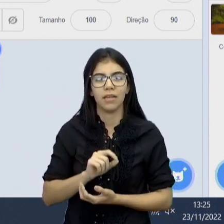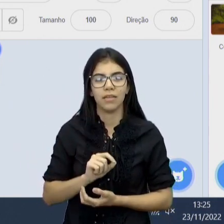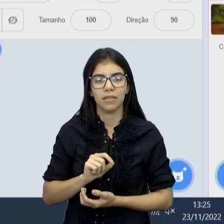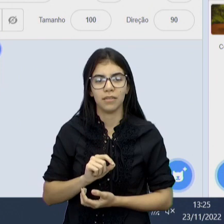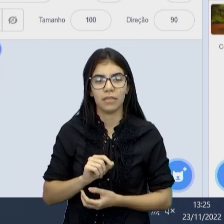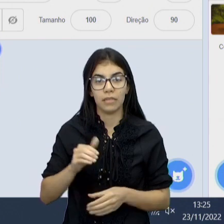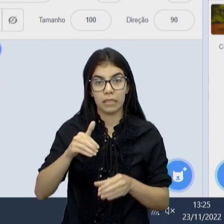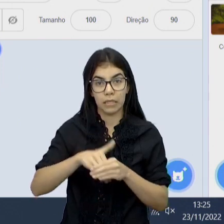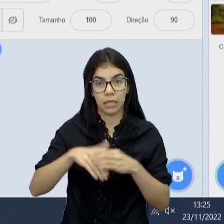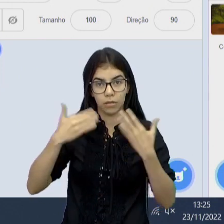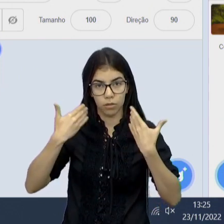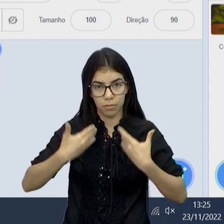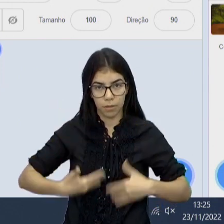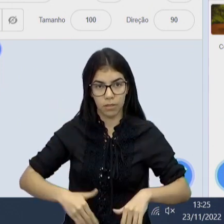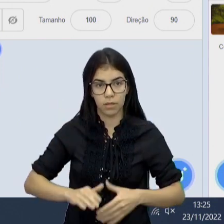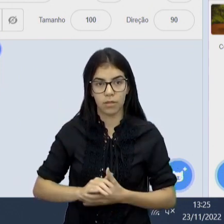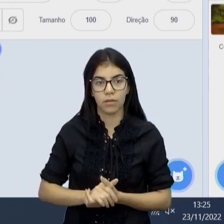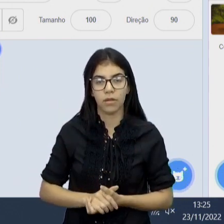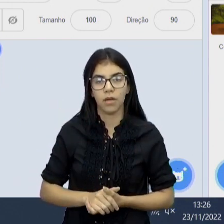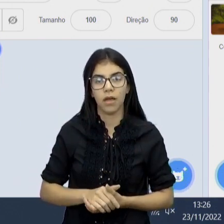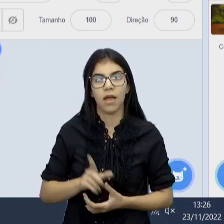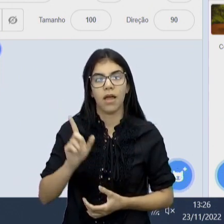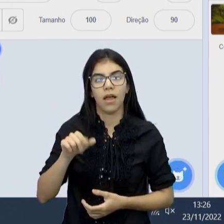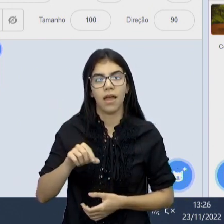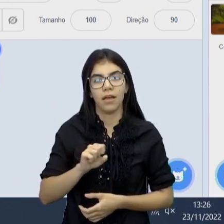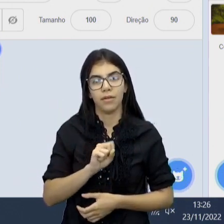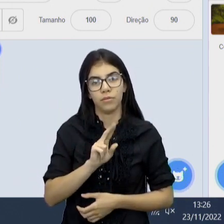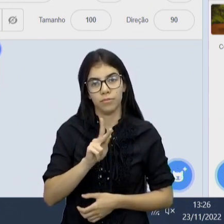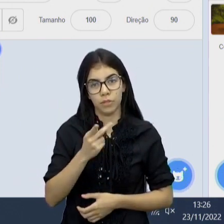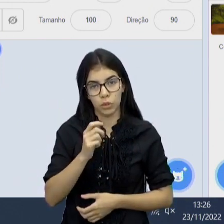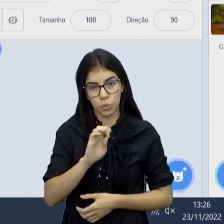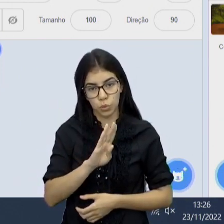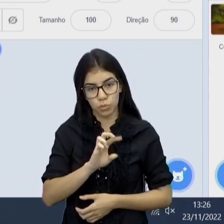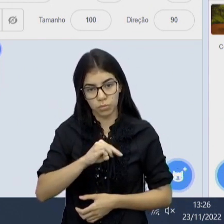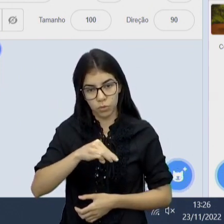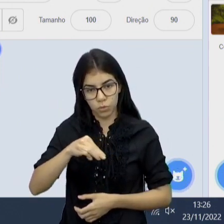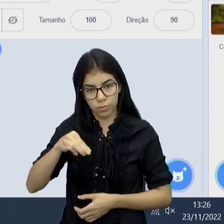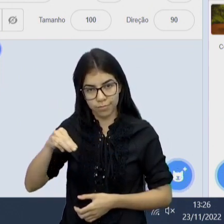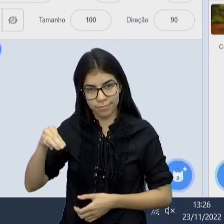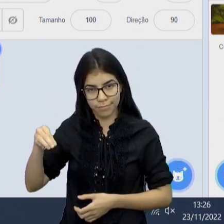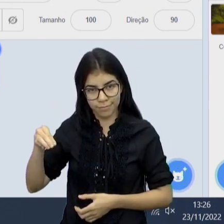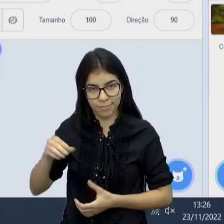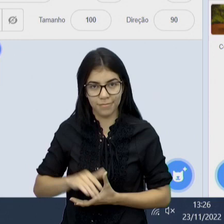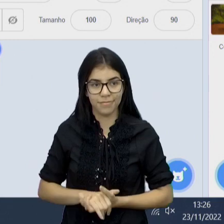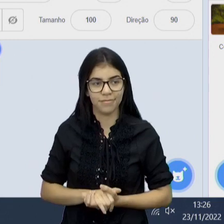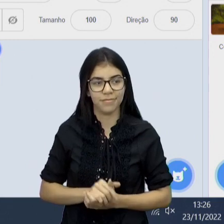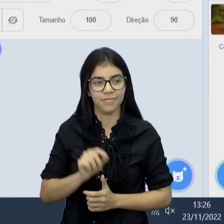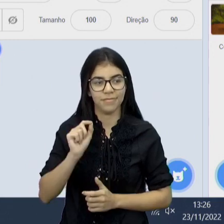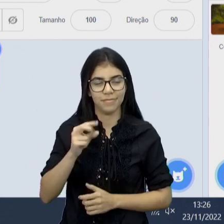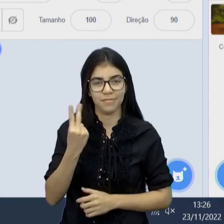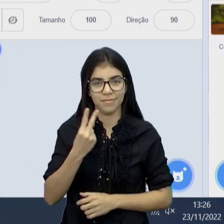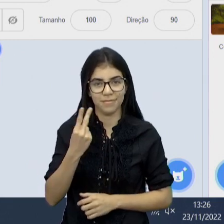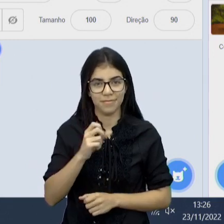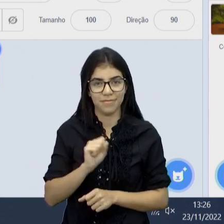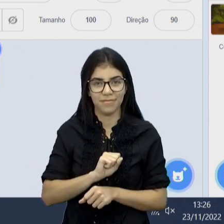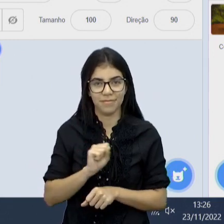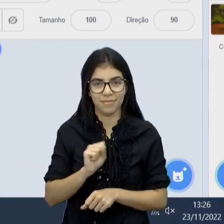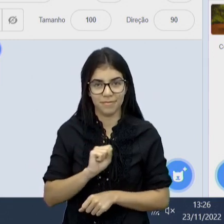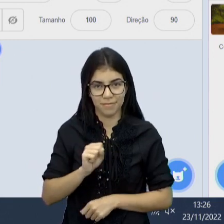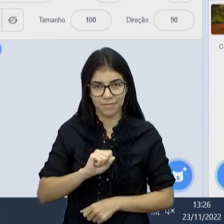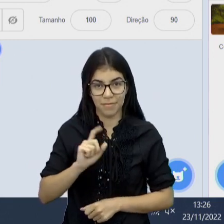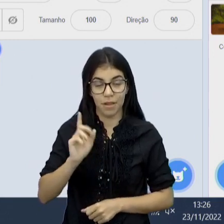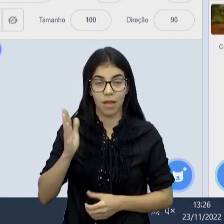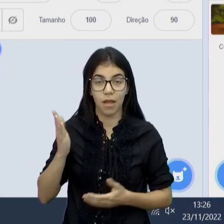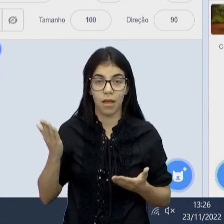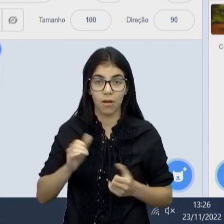de aparência, Pense. tem o pense 2 segundos? Isso, Ok. esse aí. Arrastamos. E vamos deixar esse mesmo 2 segundos. Ok. Agora você vai mudar